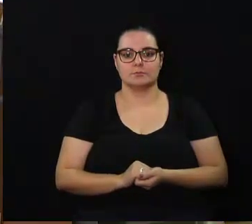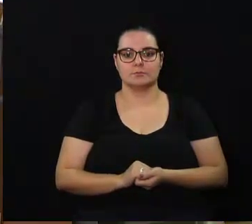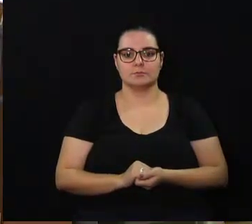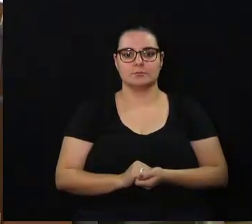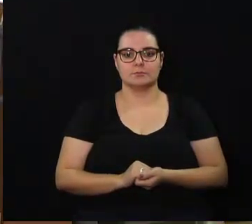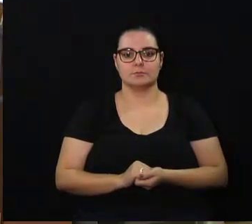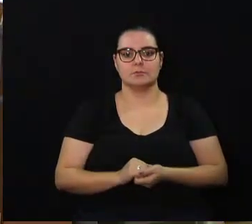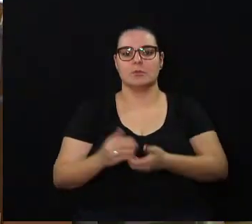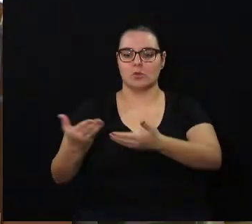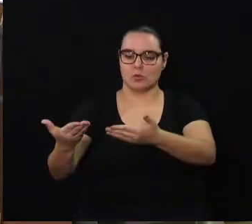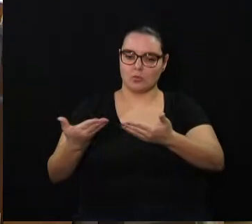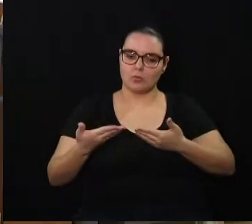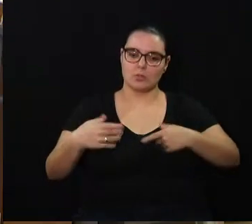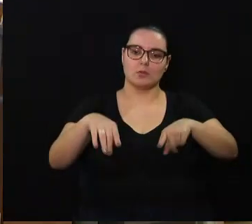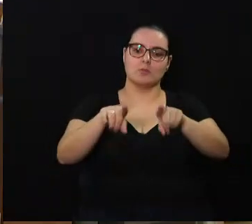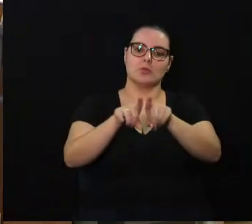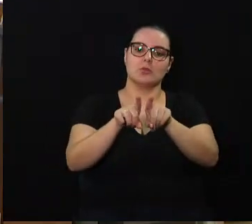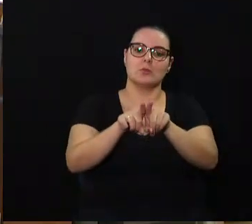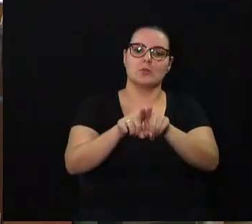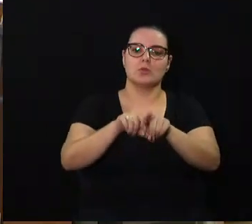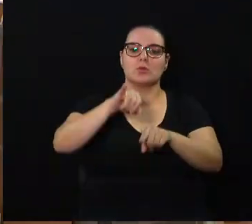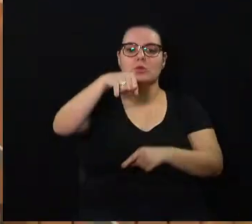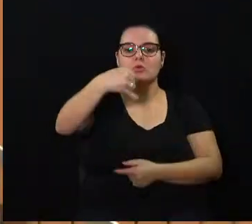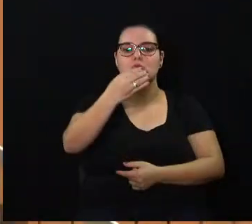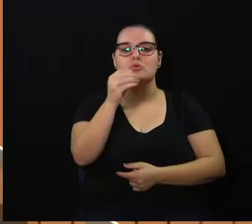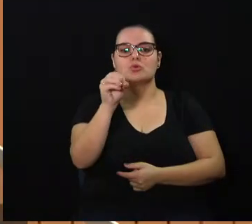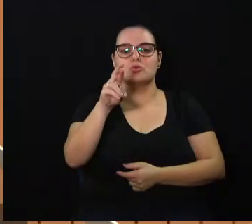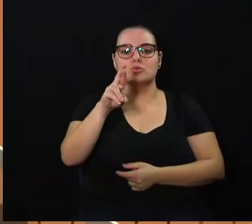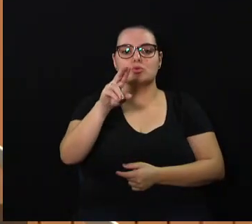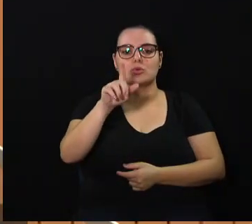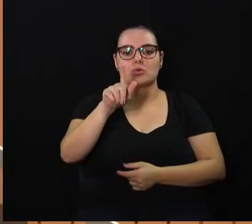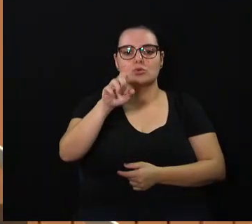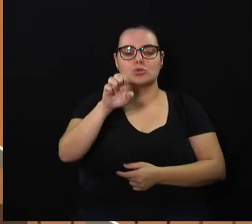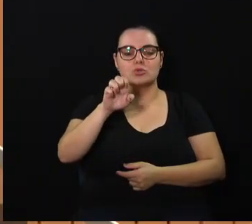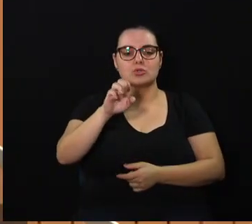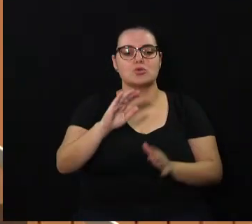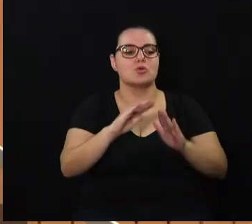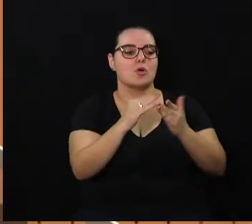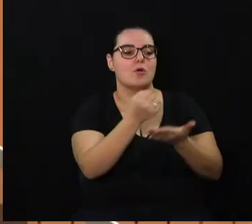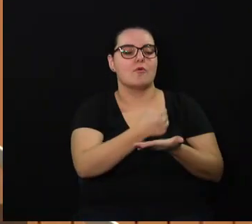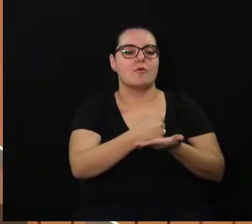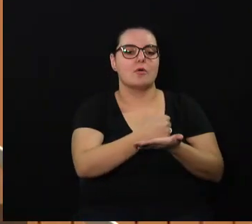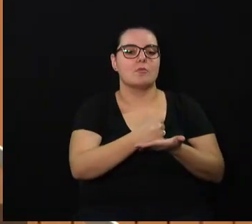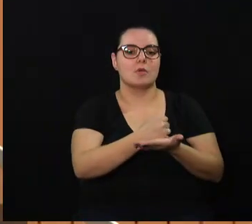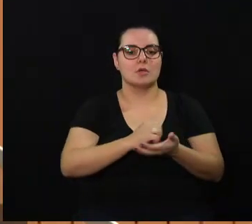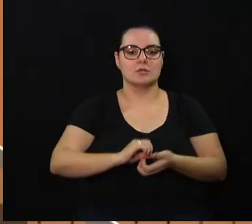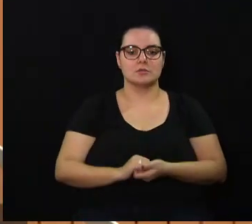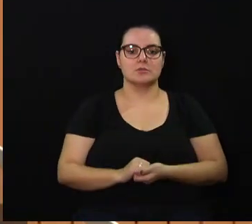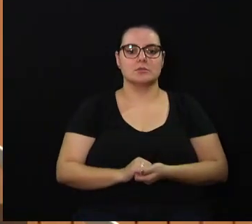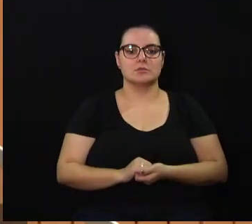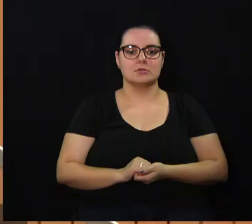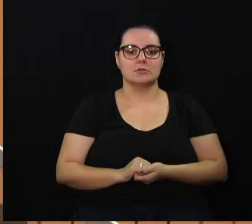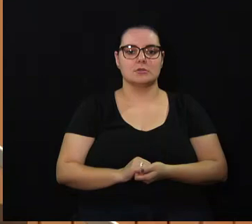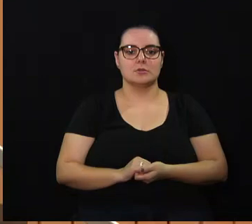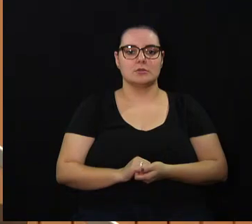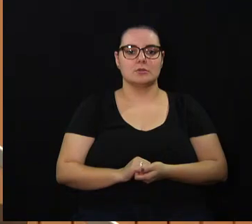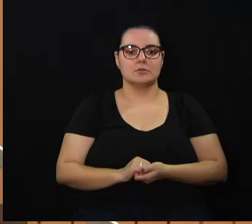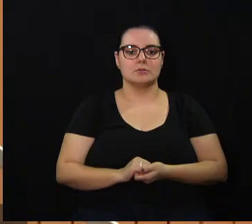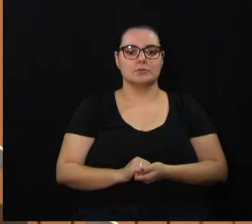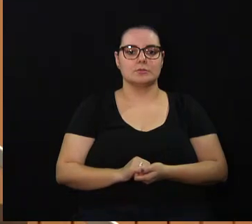convidamos também o vereador jorge da farmácia que é presidente da comissão da pessoa com deficiência ou mobilidade